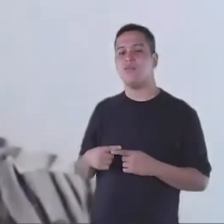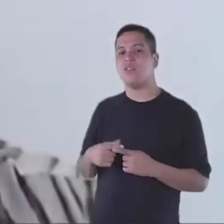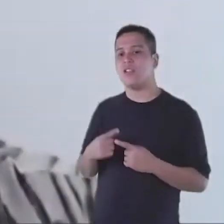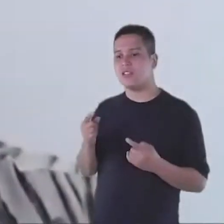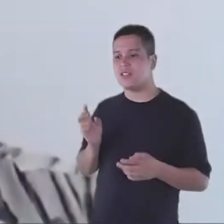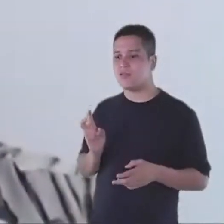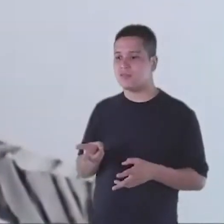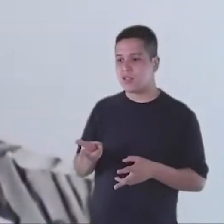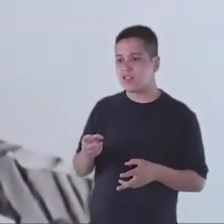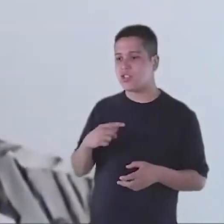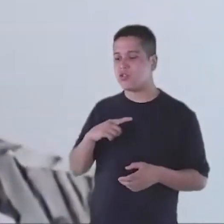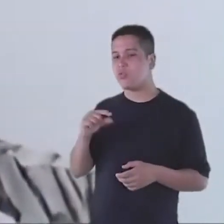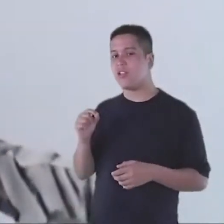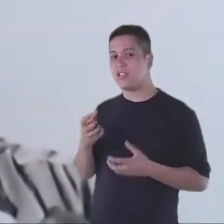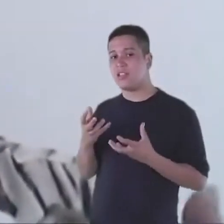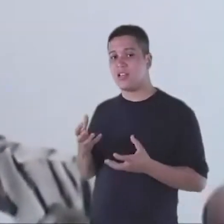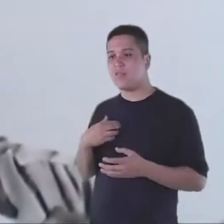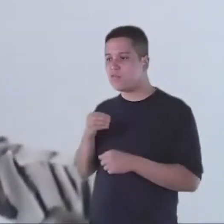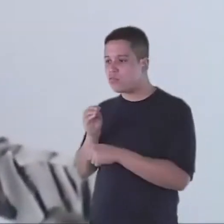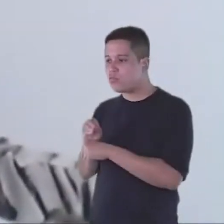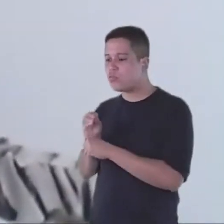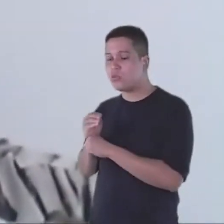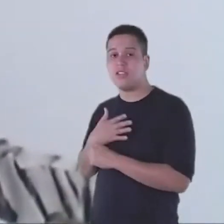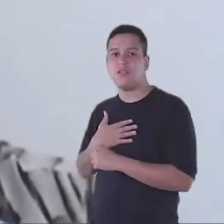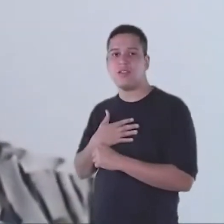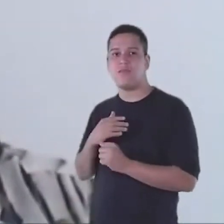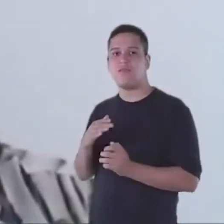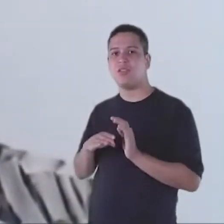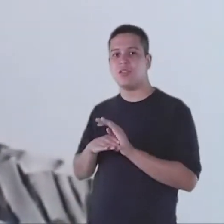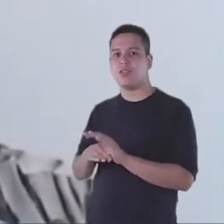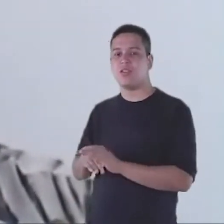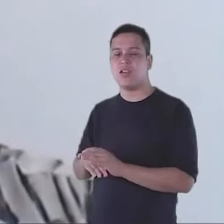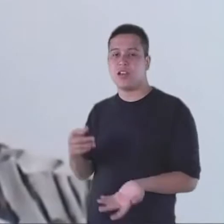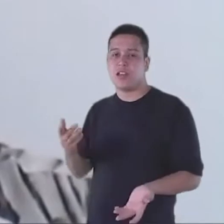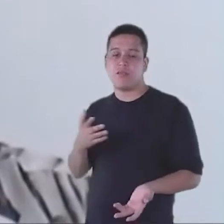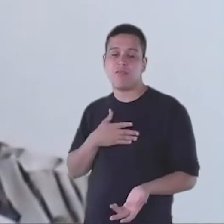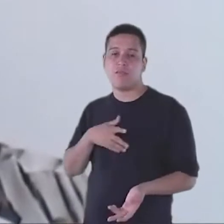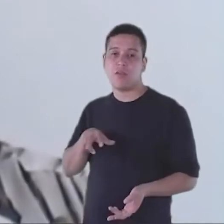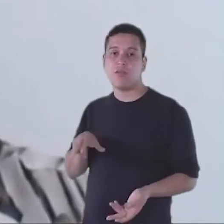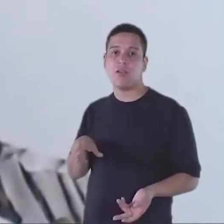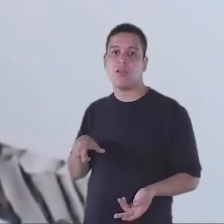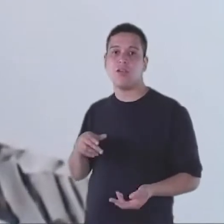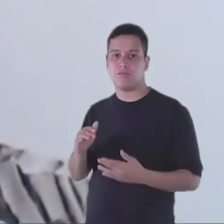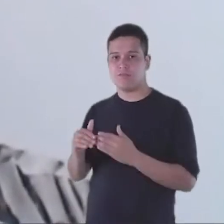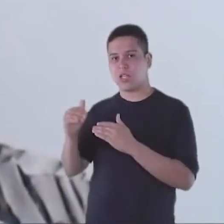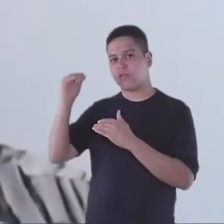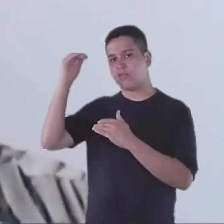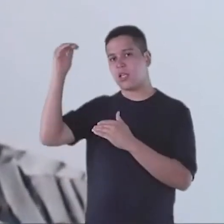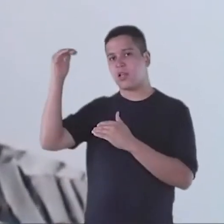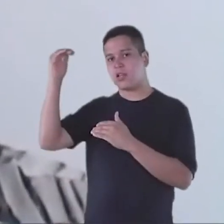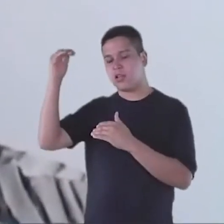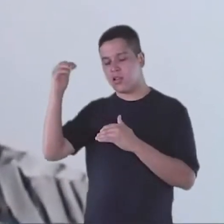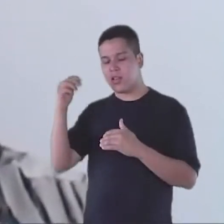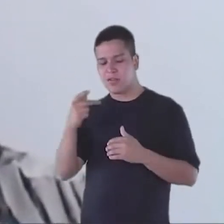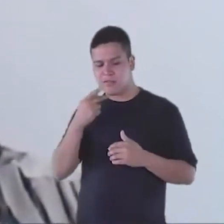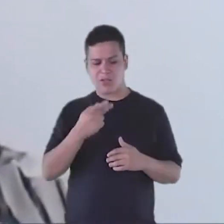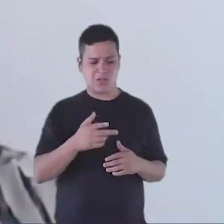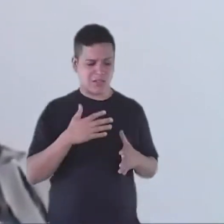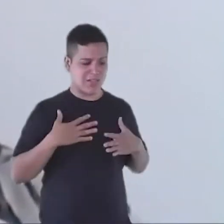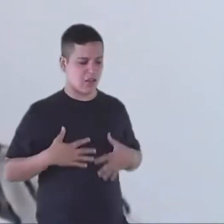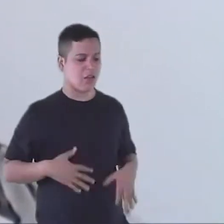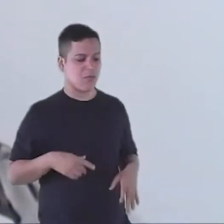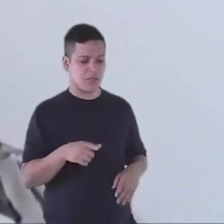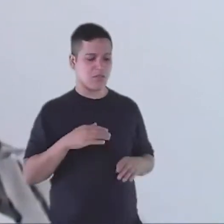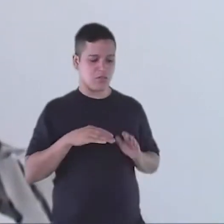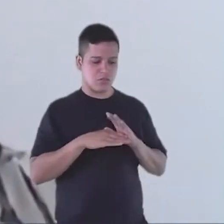da influência, e veio cuidar do seu irmão mais novo e disse: deixa eu amarrar teu cadarço.